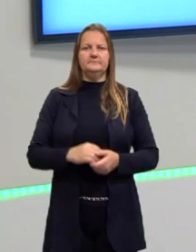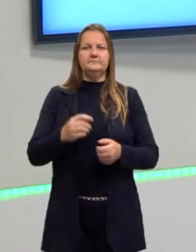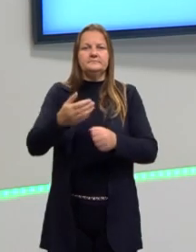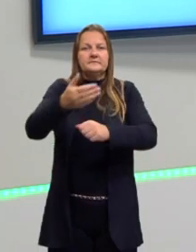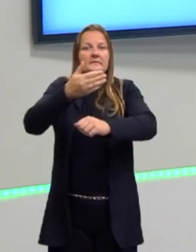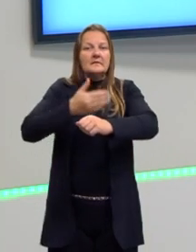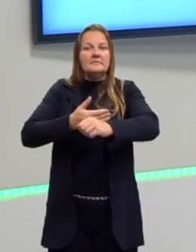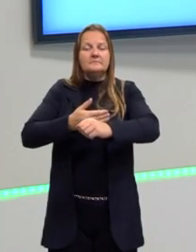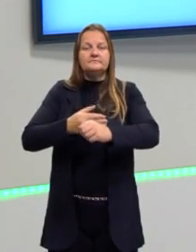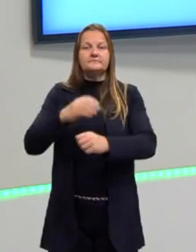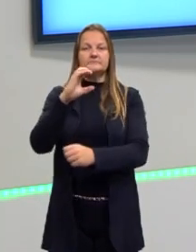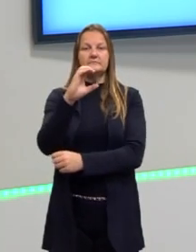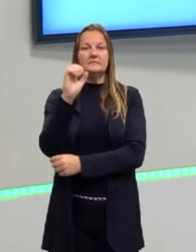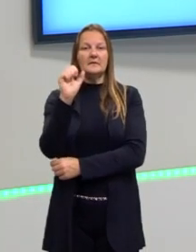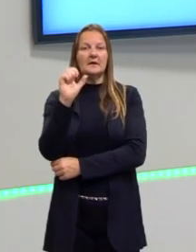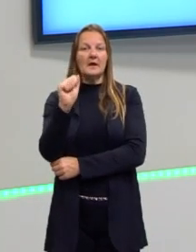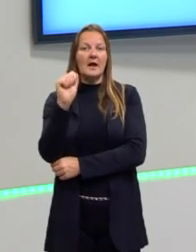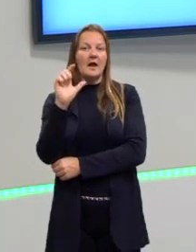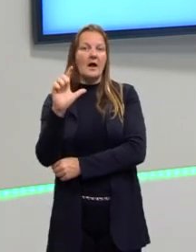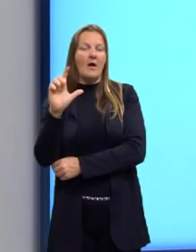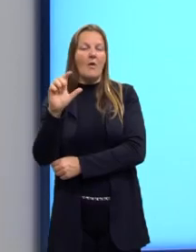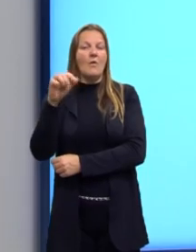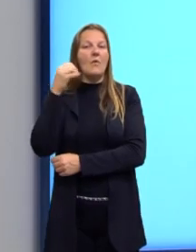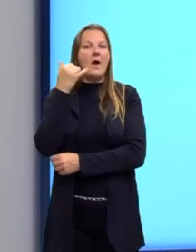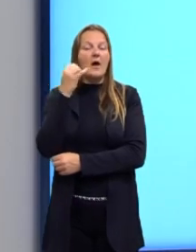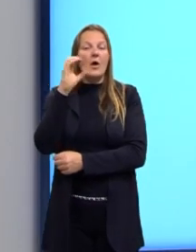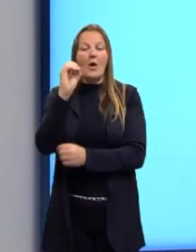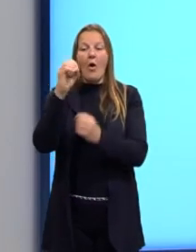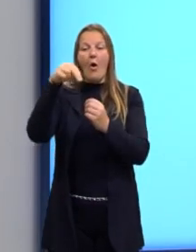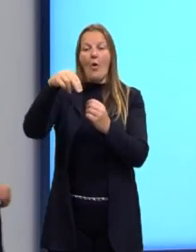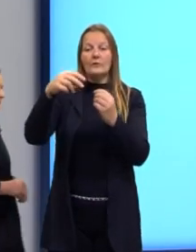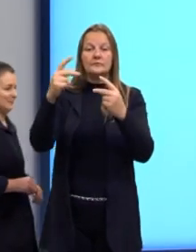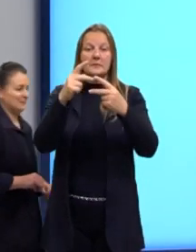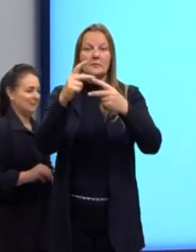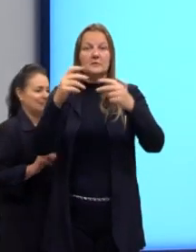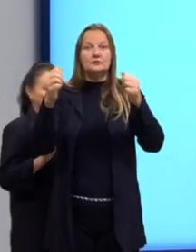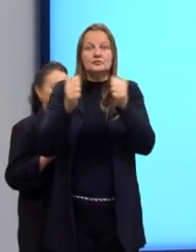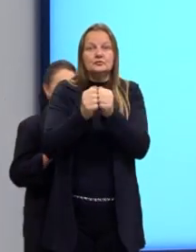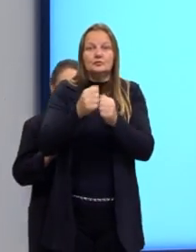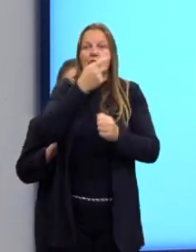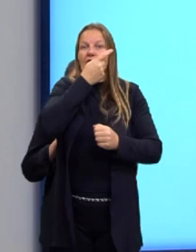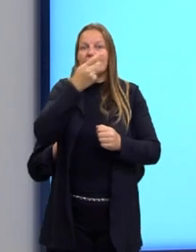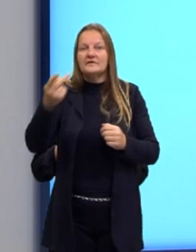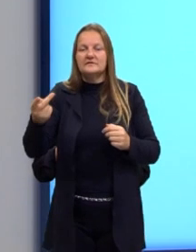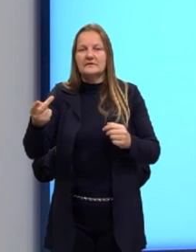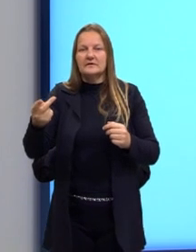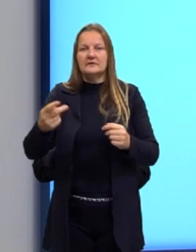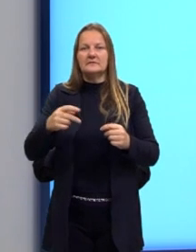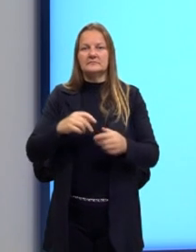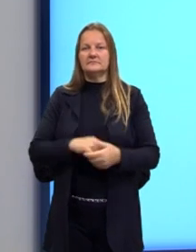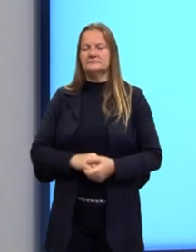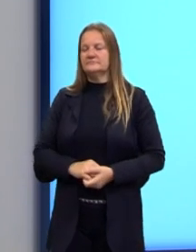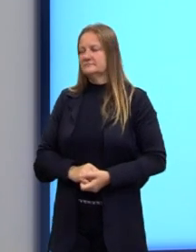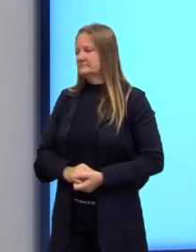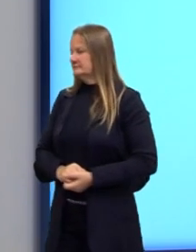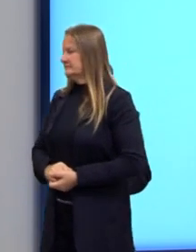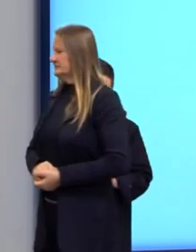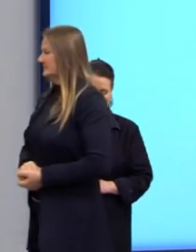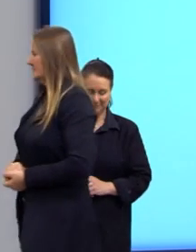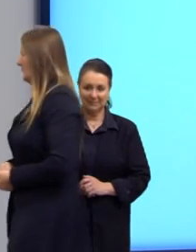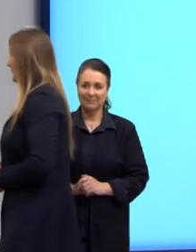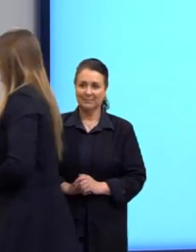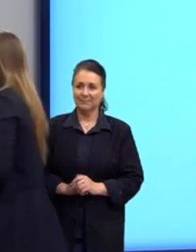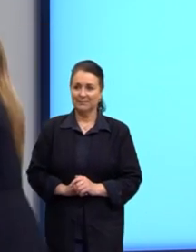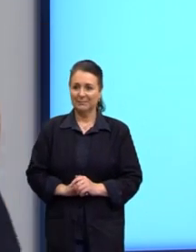up up era Ligar Telefonar agora é com on e visitar eu não posso dizer chicoll